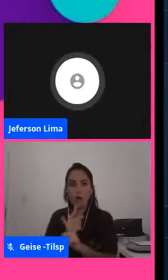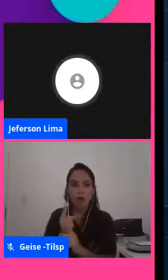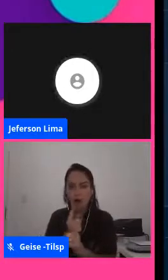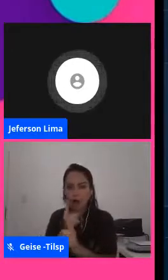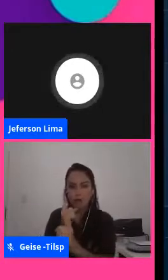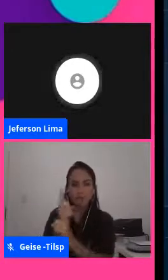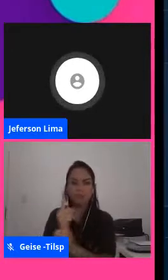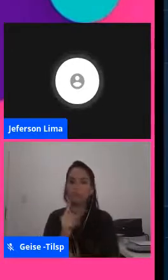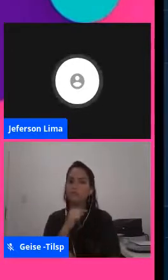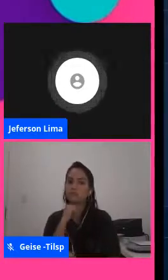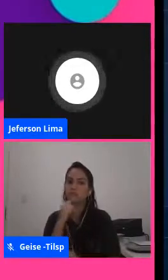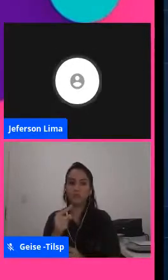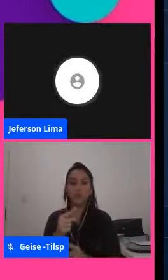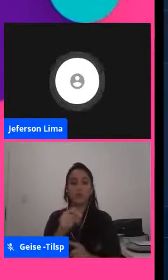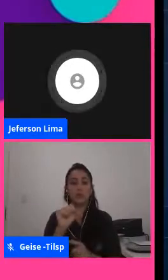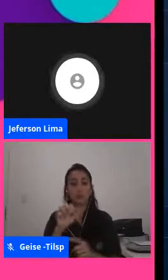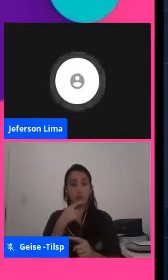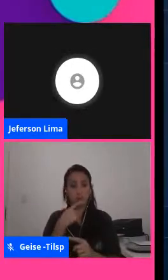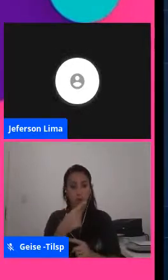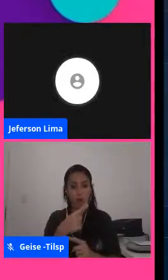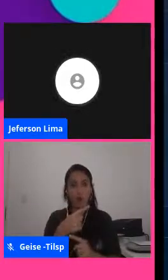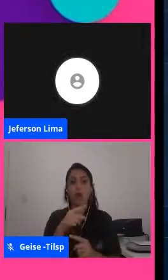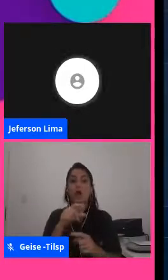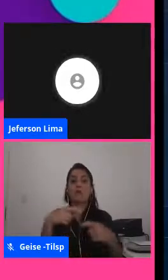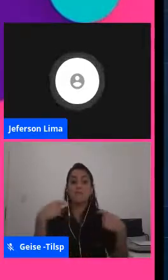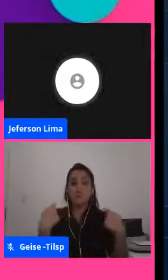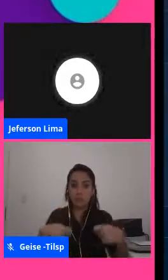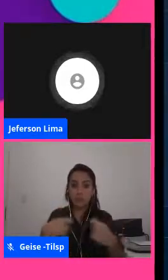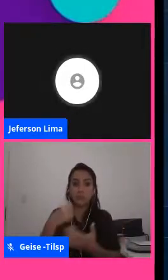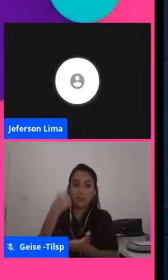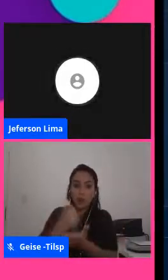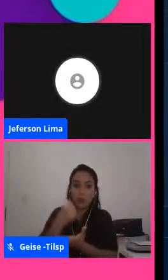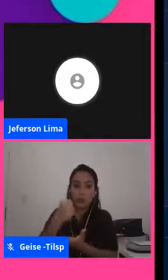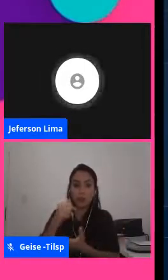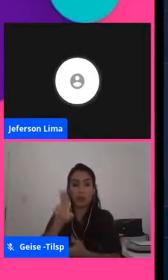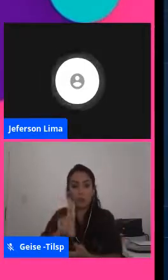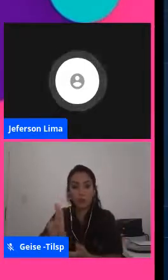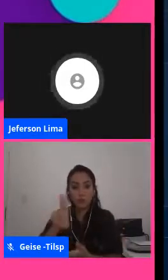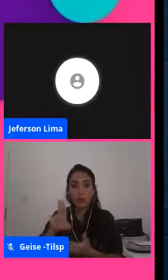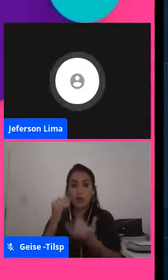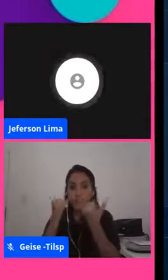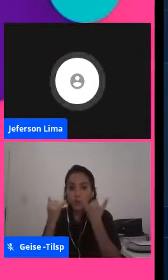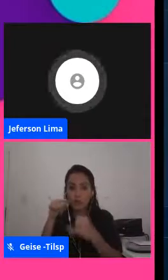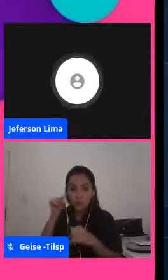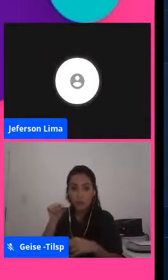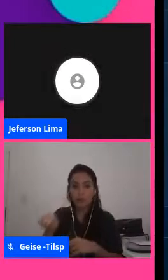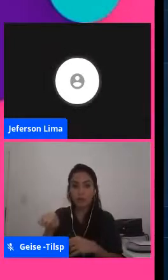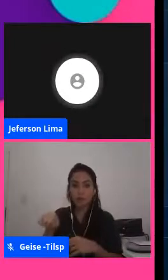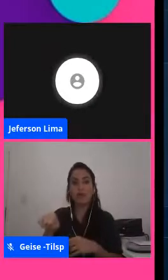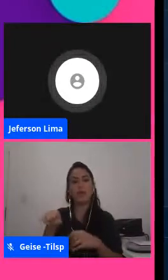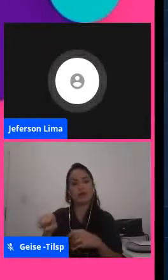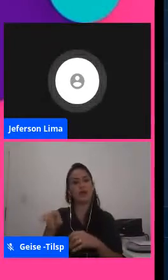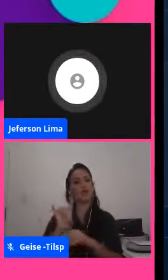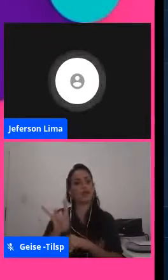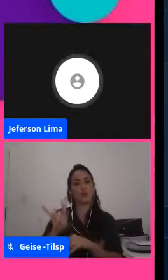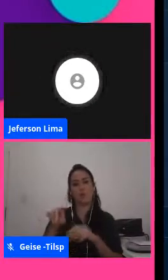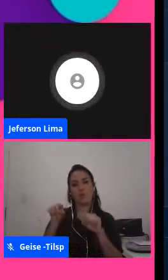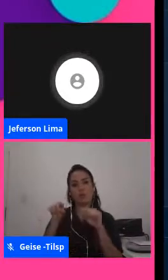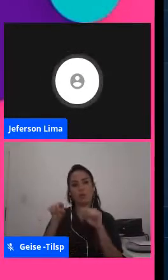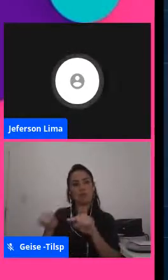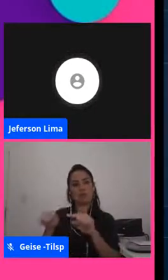precisa estar autenticado com esse usuário, ele só vai conseguir se ele estiver autenticado com esse dado. Só que a gente tem aí um grande porém. A gente não vai